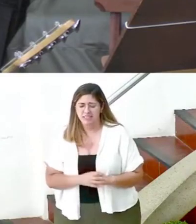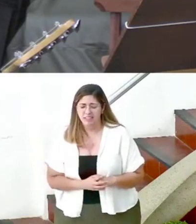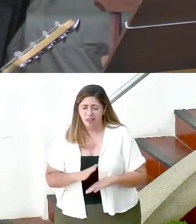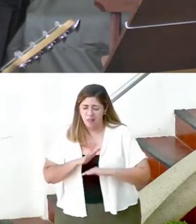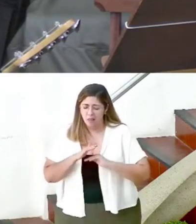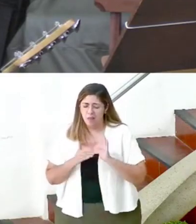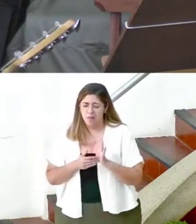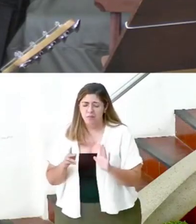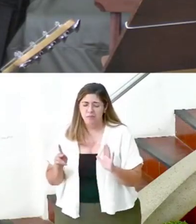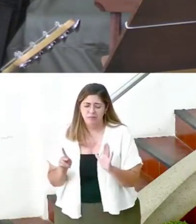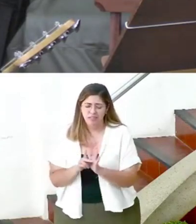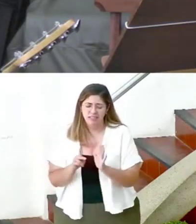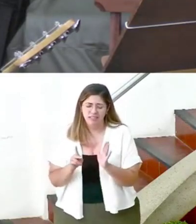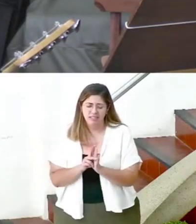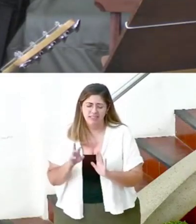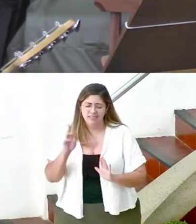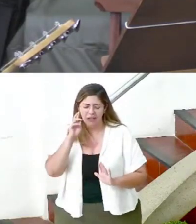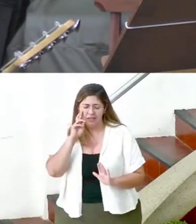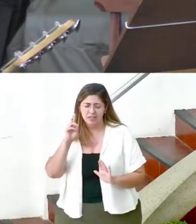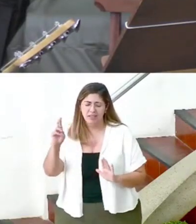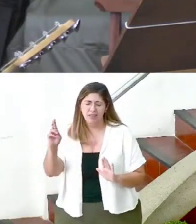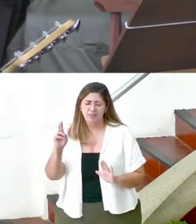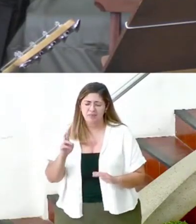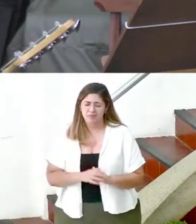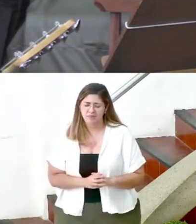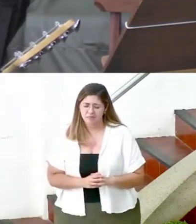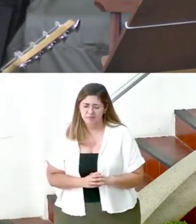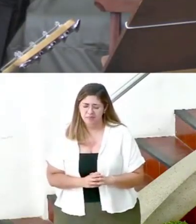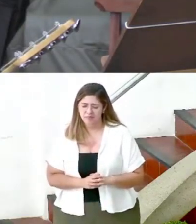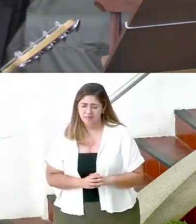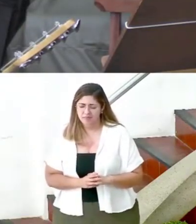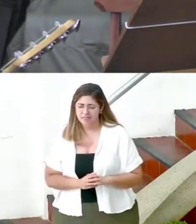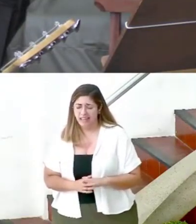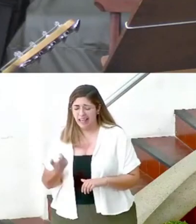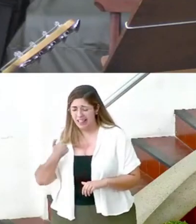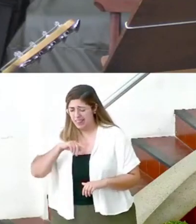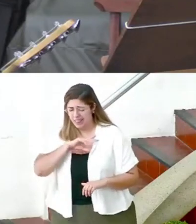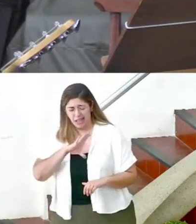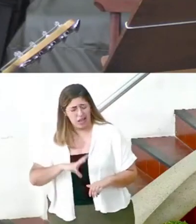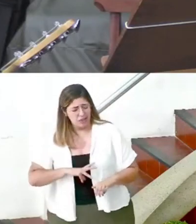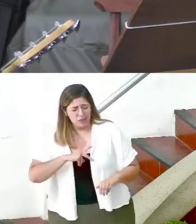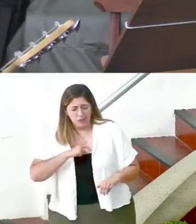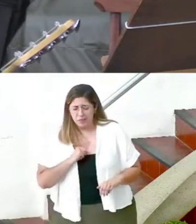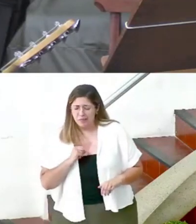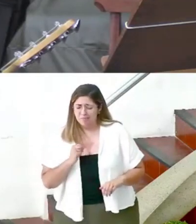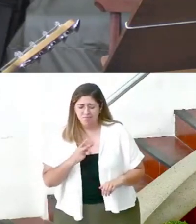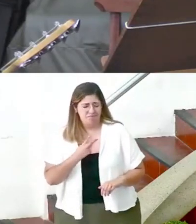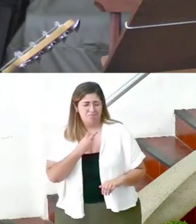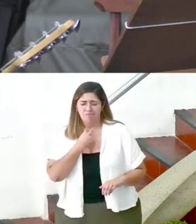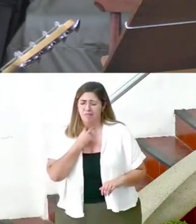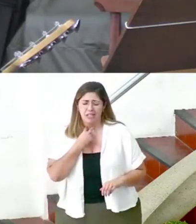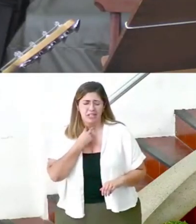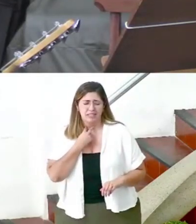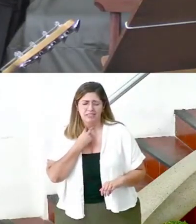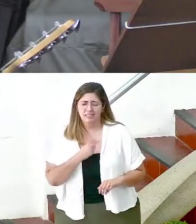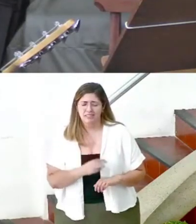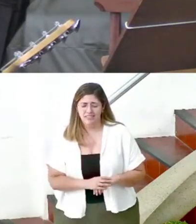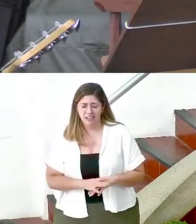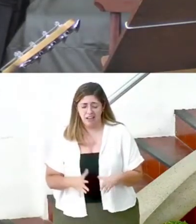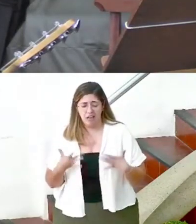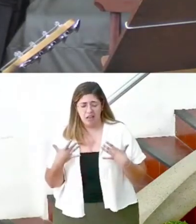palavra diz que deveria ser. Do que nós nos orgulharíamos? Da roupa bonita que